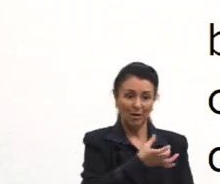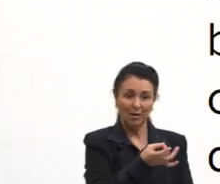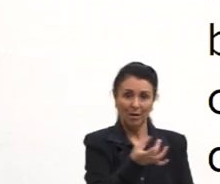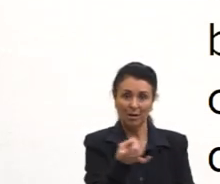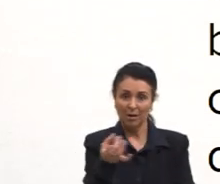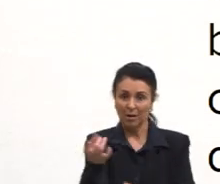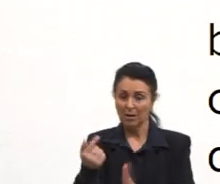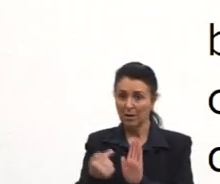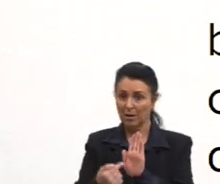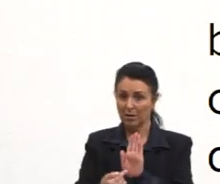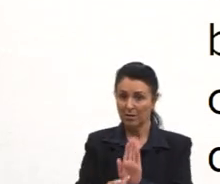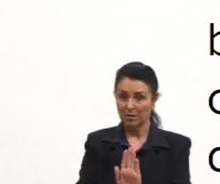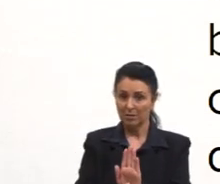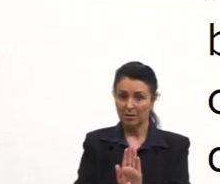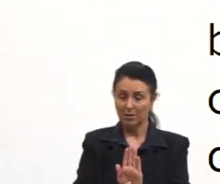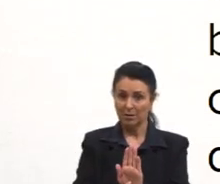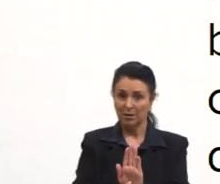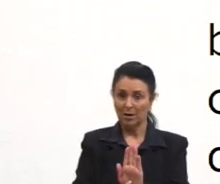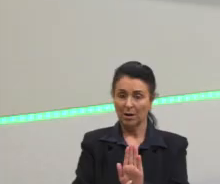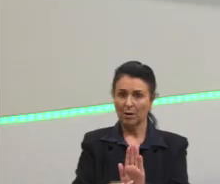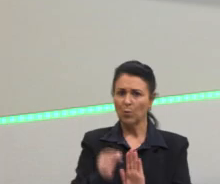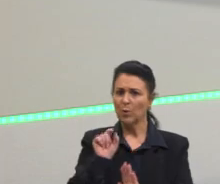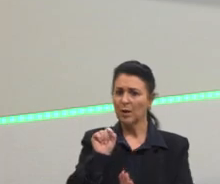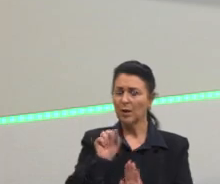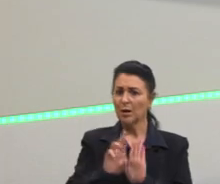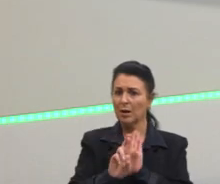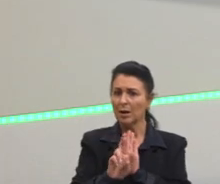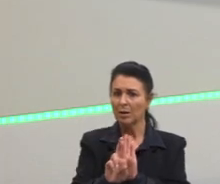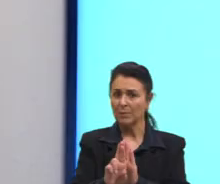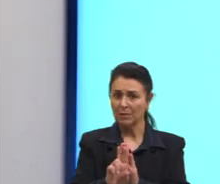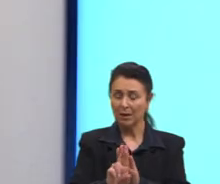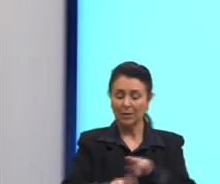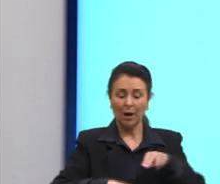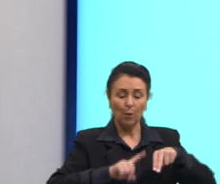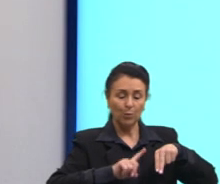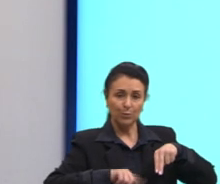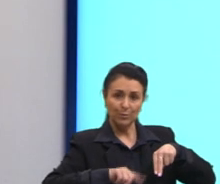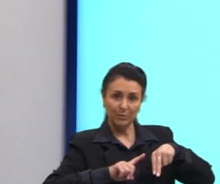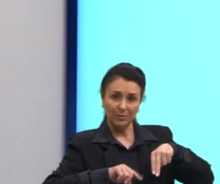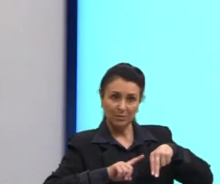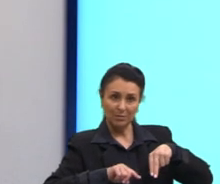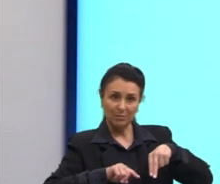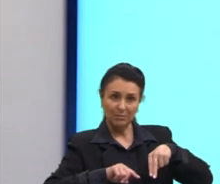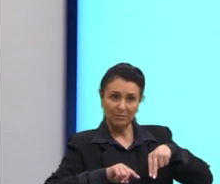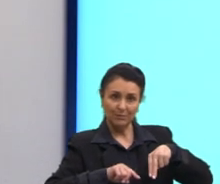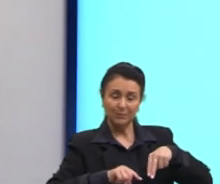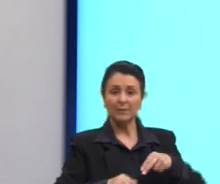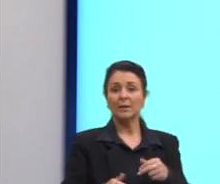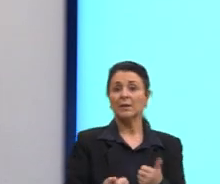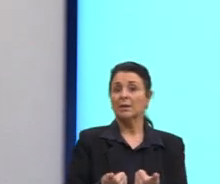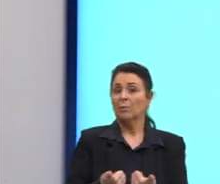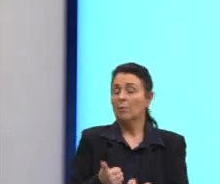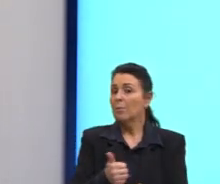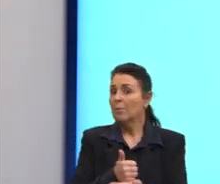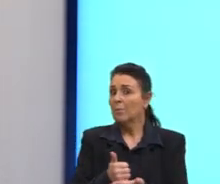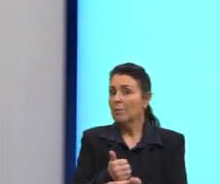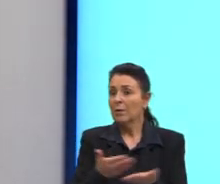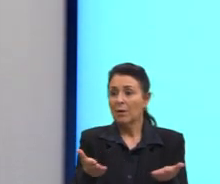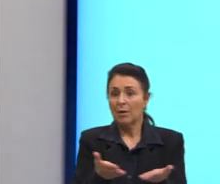e indique as que representam números naturais então basicamente Aqui